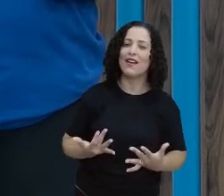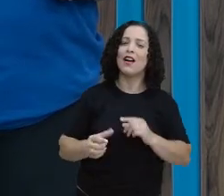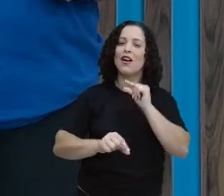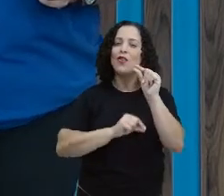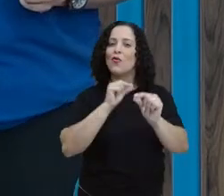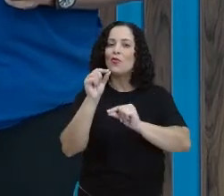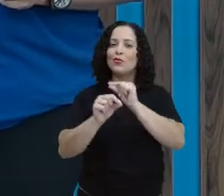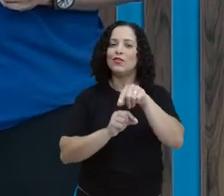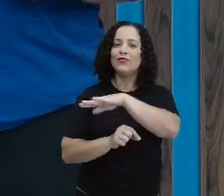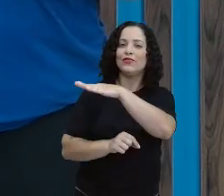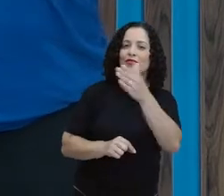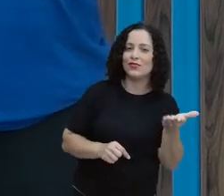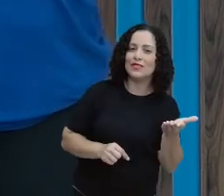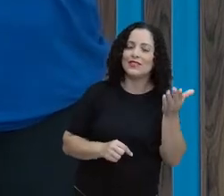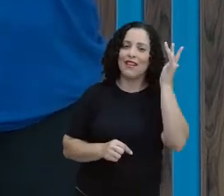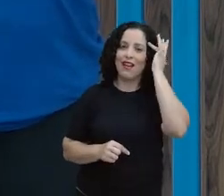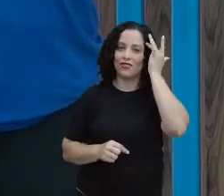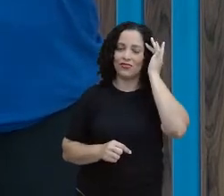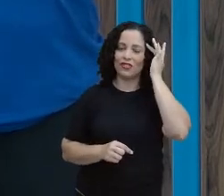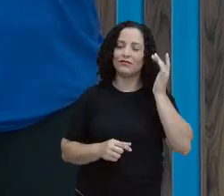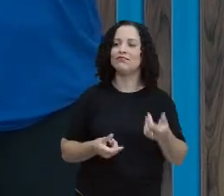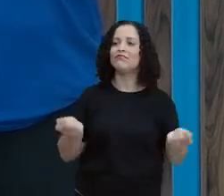impressões, né? Tem problema não, pode falar